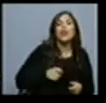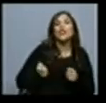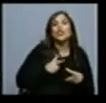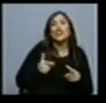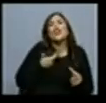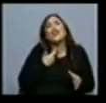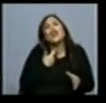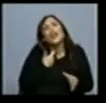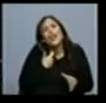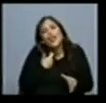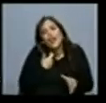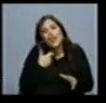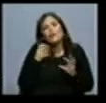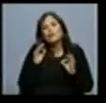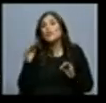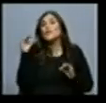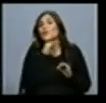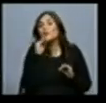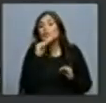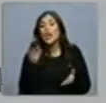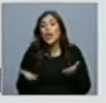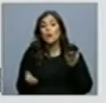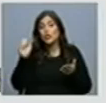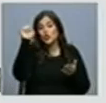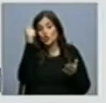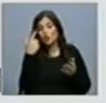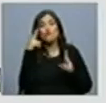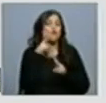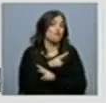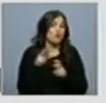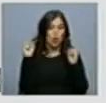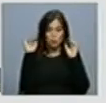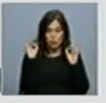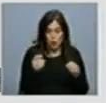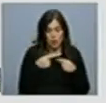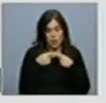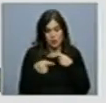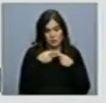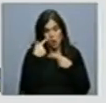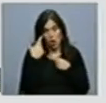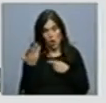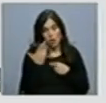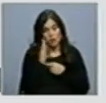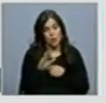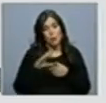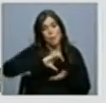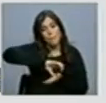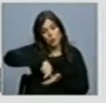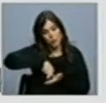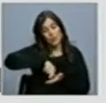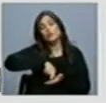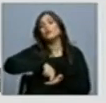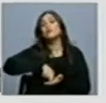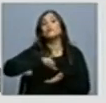mais frias do que o nosso Sol. A descoberta notável desta semana vem de um projeto chamado Backyard Worlds